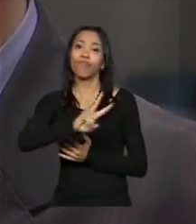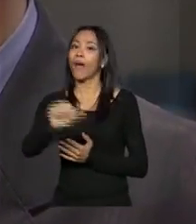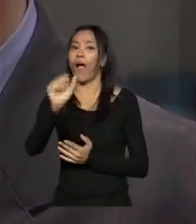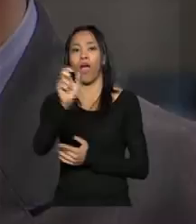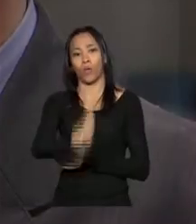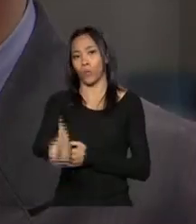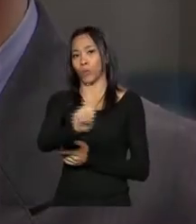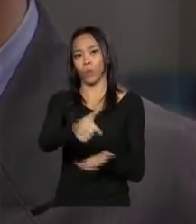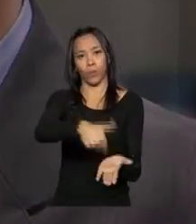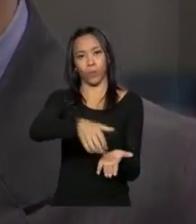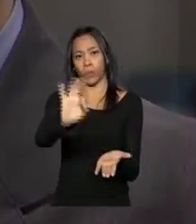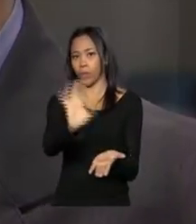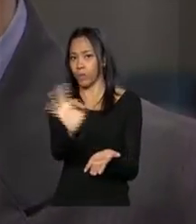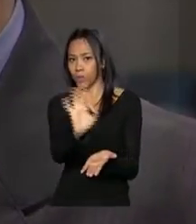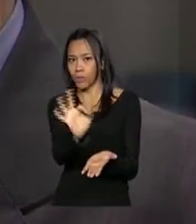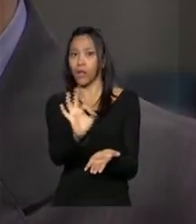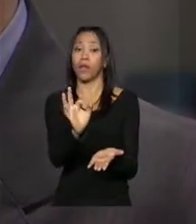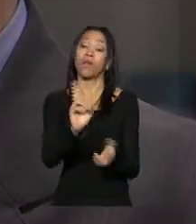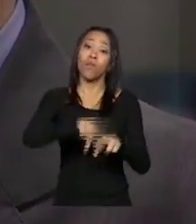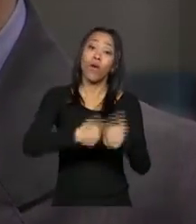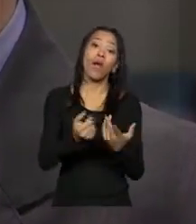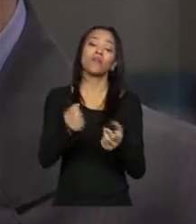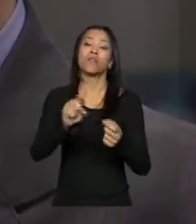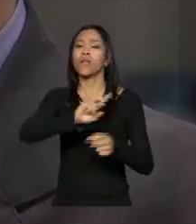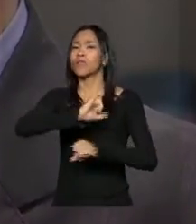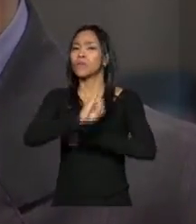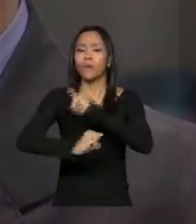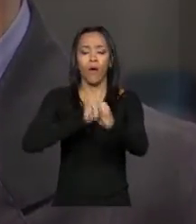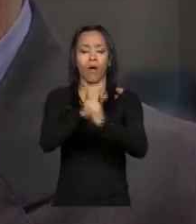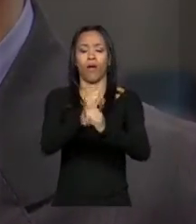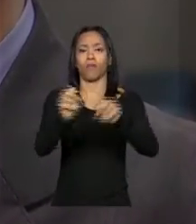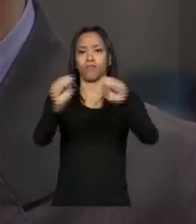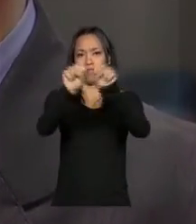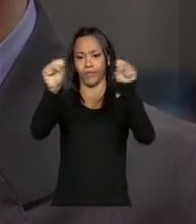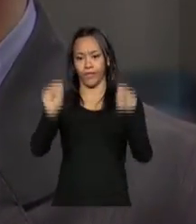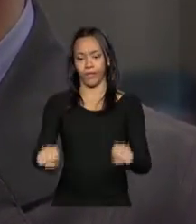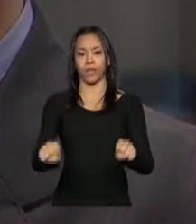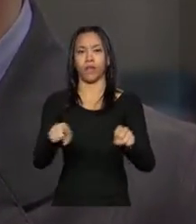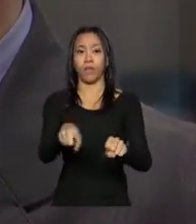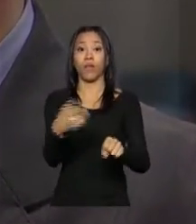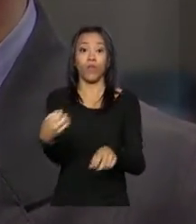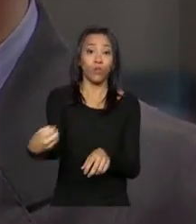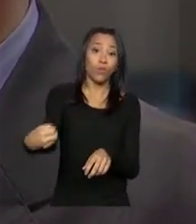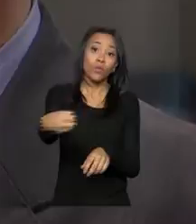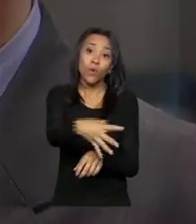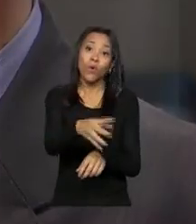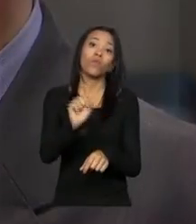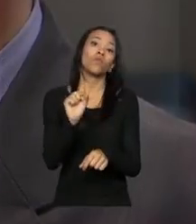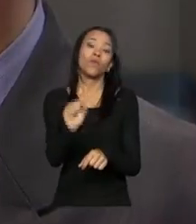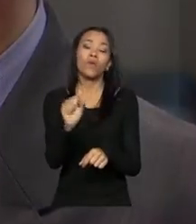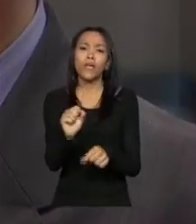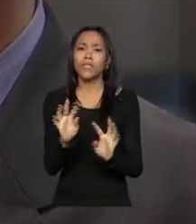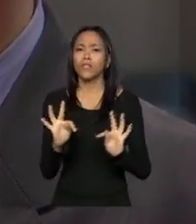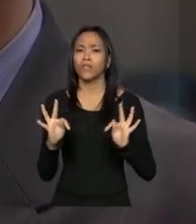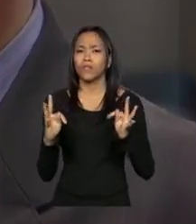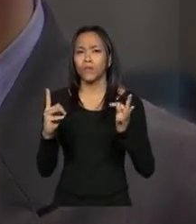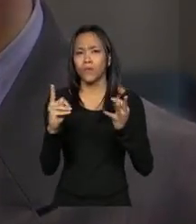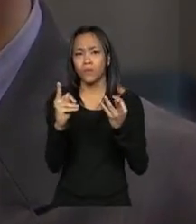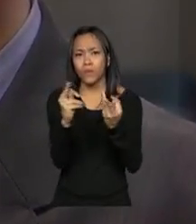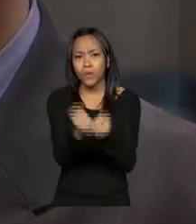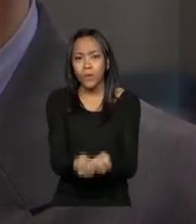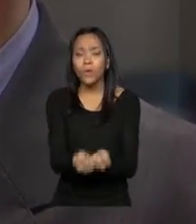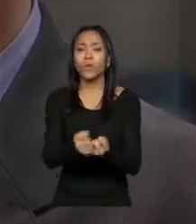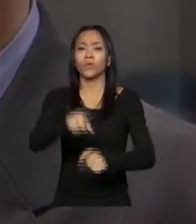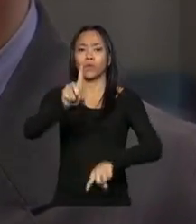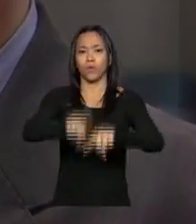de um projeto conhecido como anexação eletrônica e teremos também um novo desenho de todo o fluxo na parte de